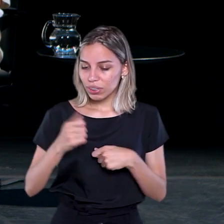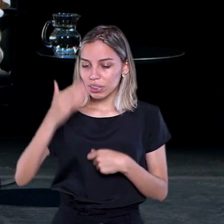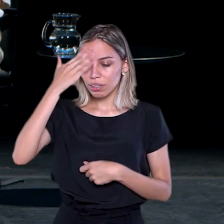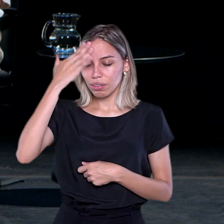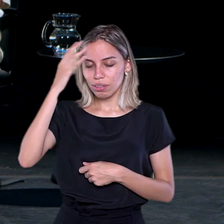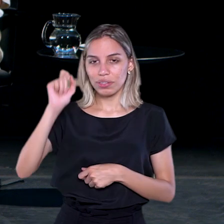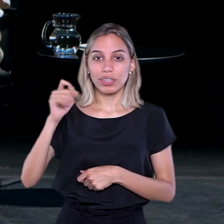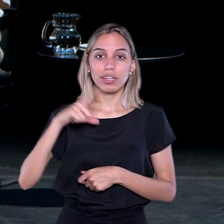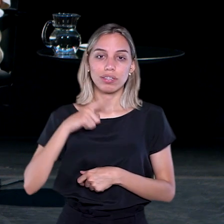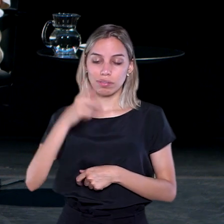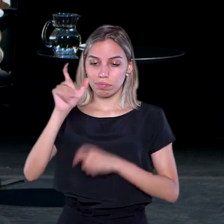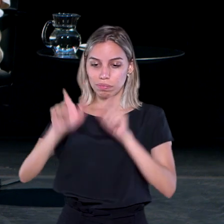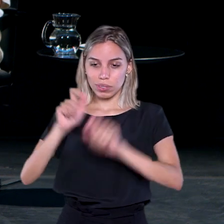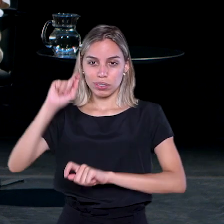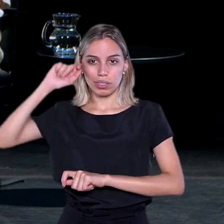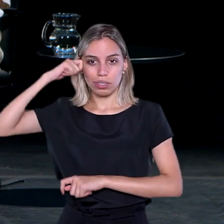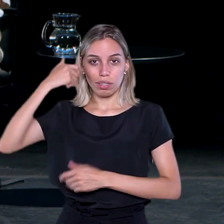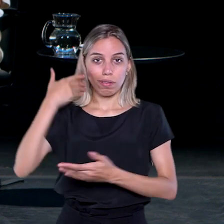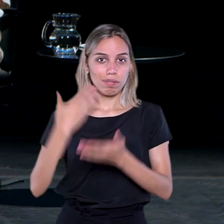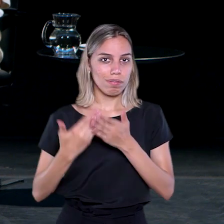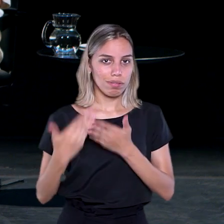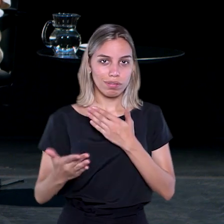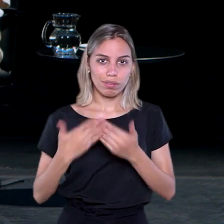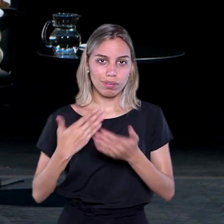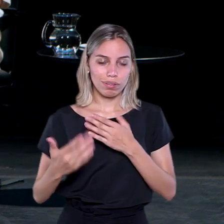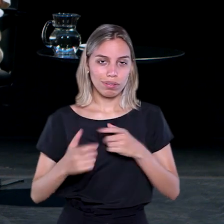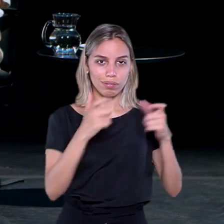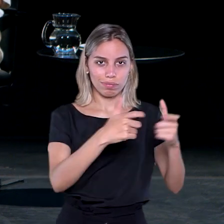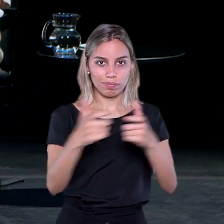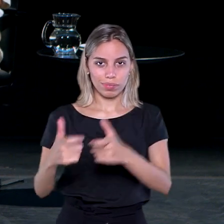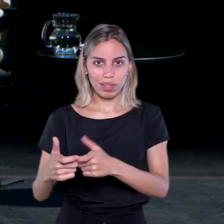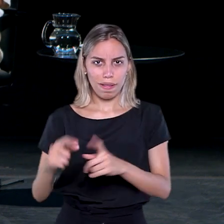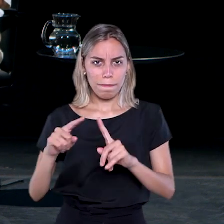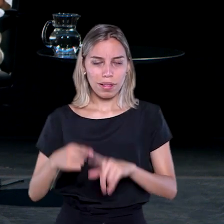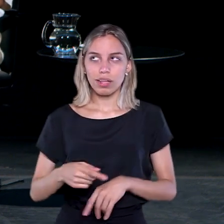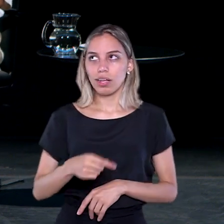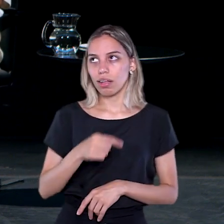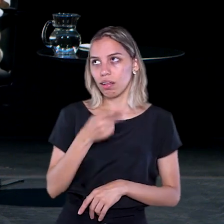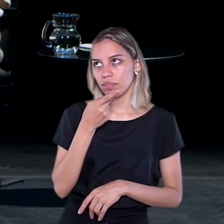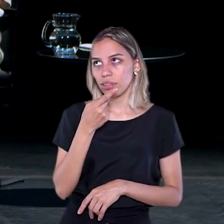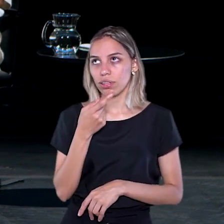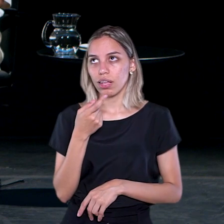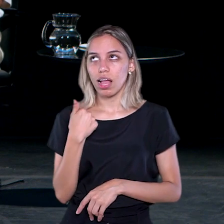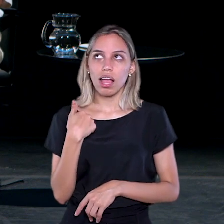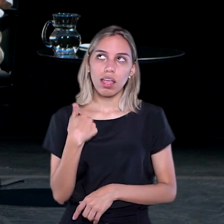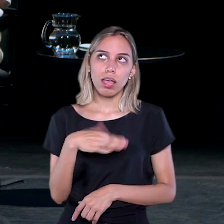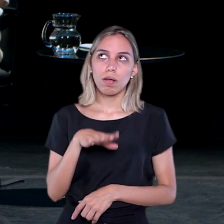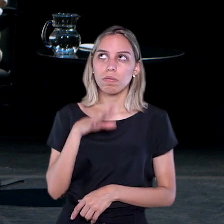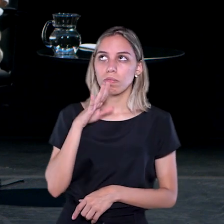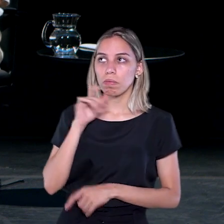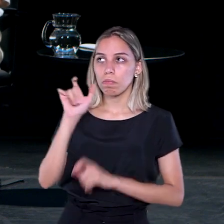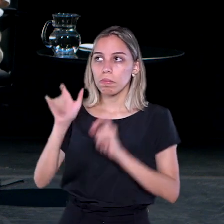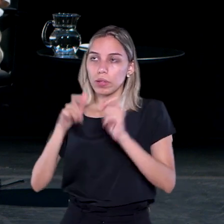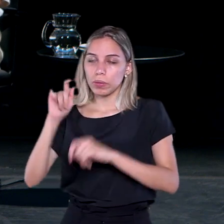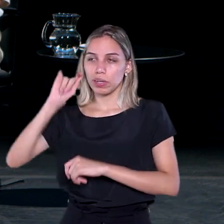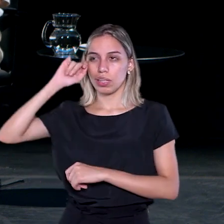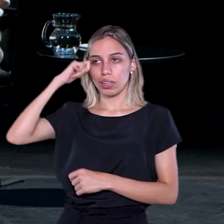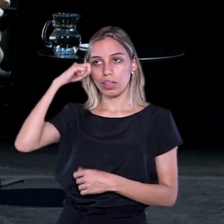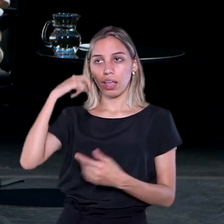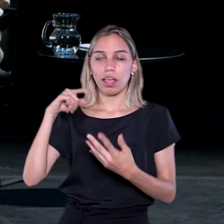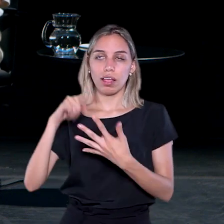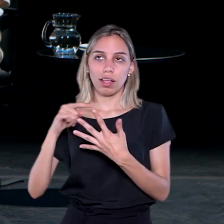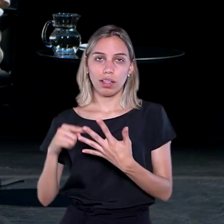como curador de festivais e eventos, não tem desculpa, é conversa fiada. Concordo. quando as pessoas perguntam como